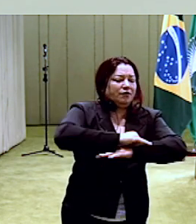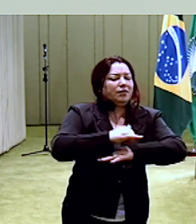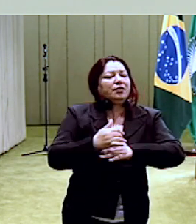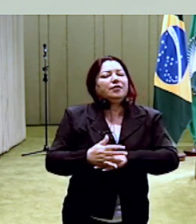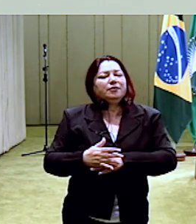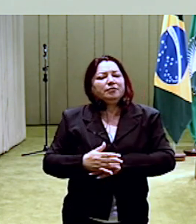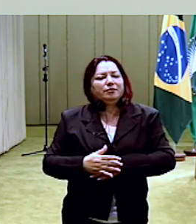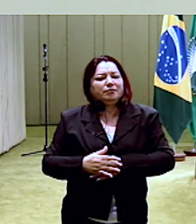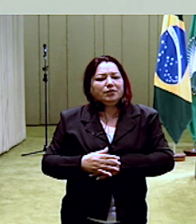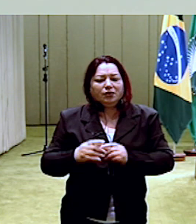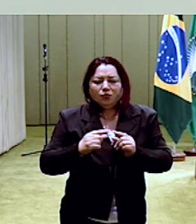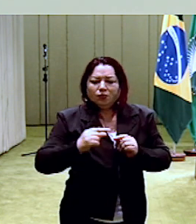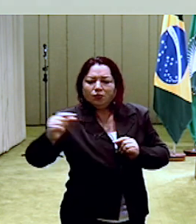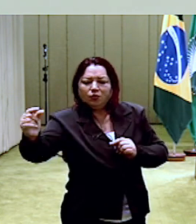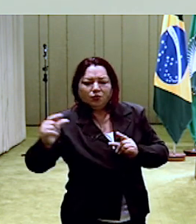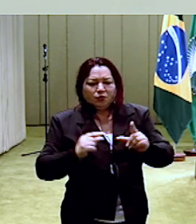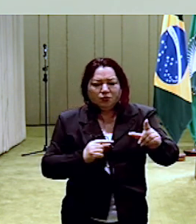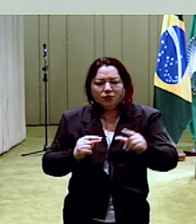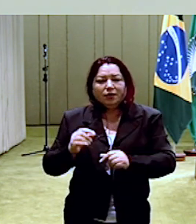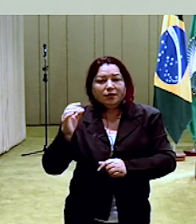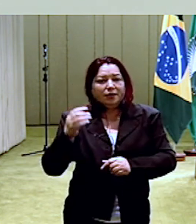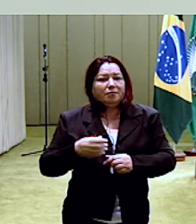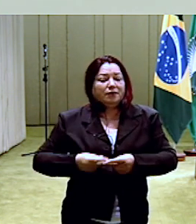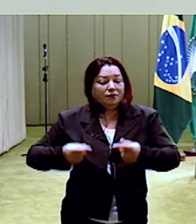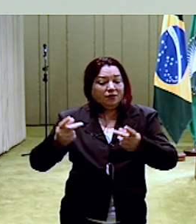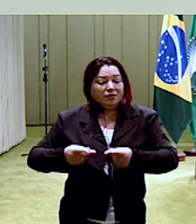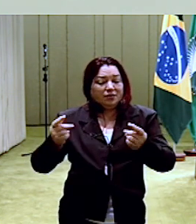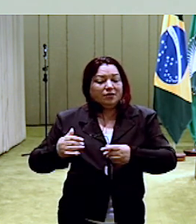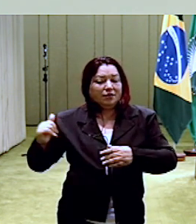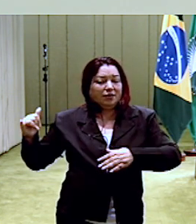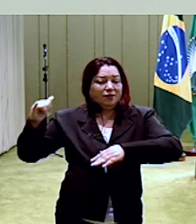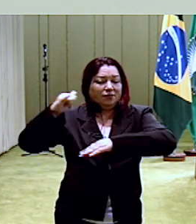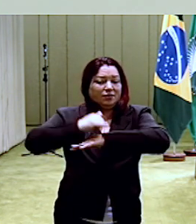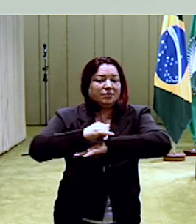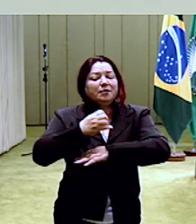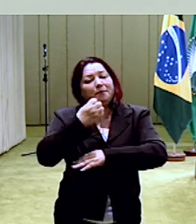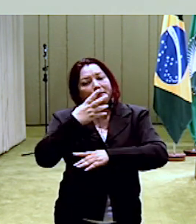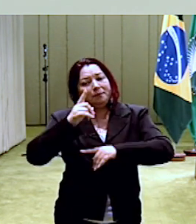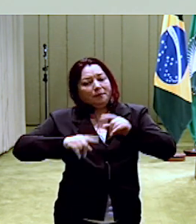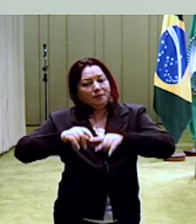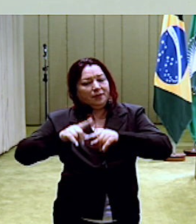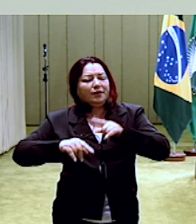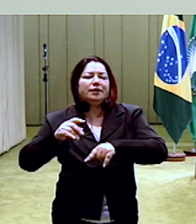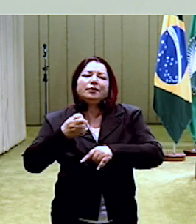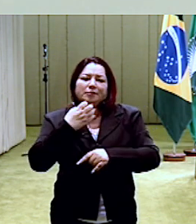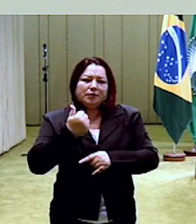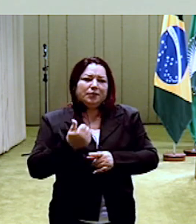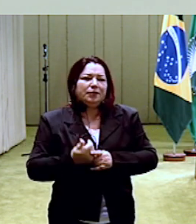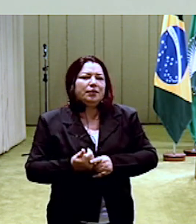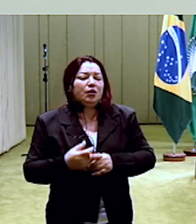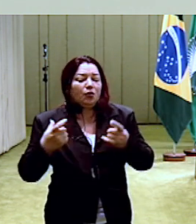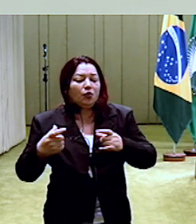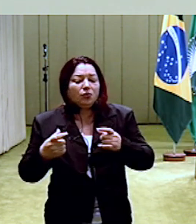médio porte e os voos são mais curtos na África. Então, acho que tem uma pauta muito grande na exportação de bens para a gente fazer.